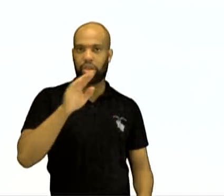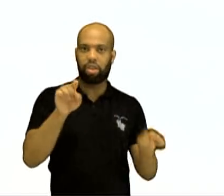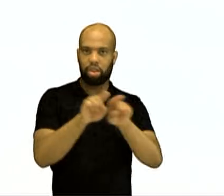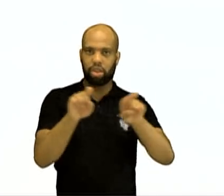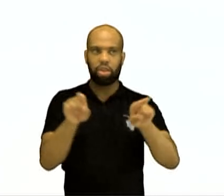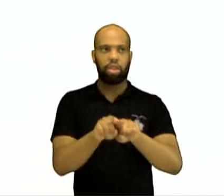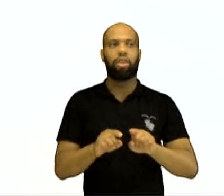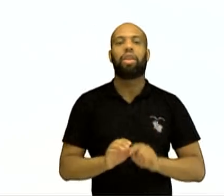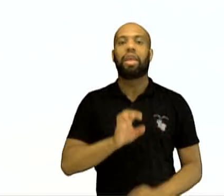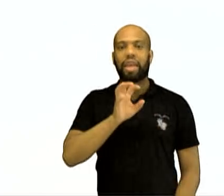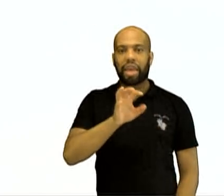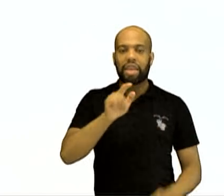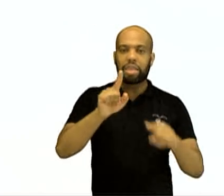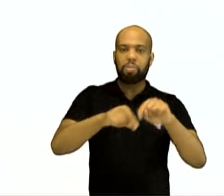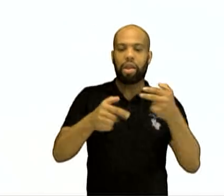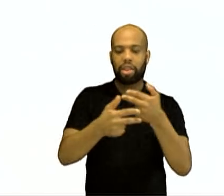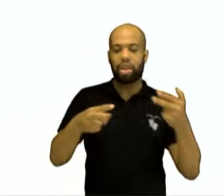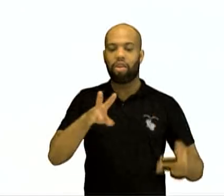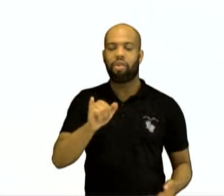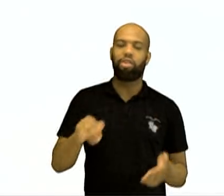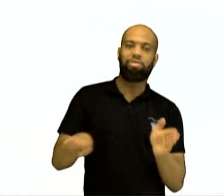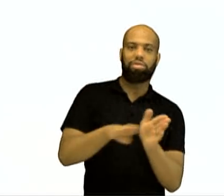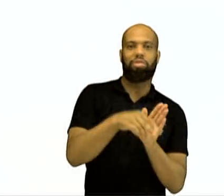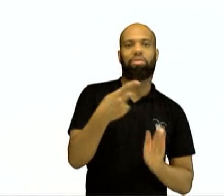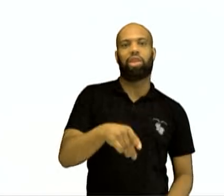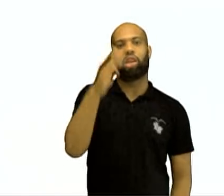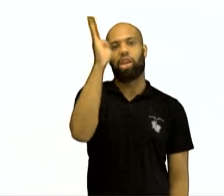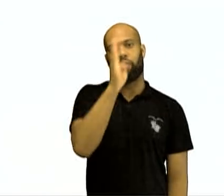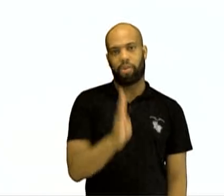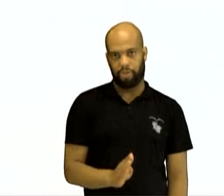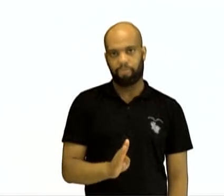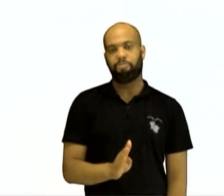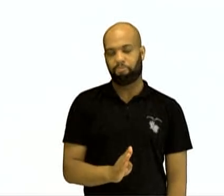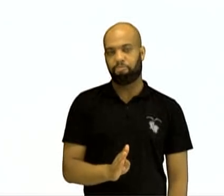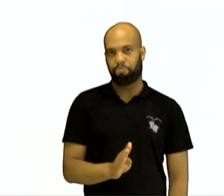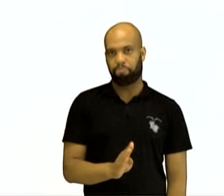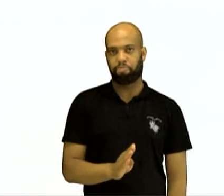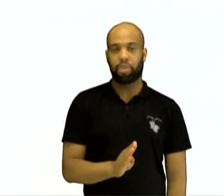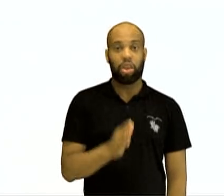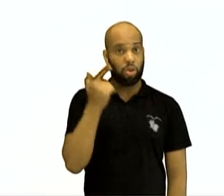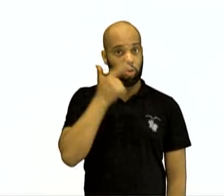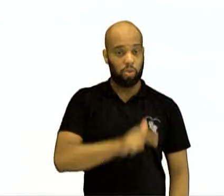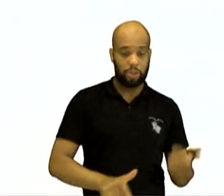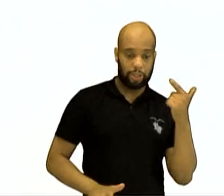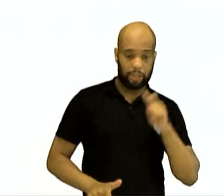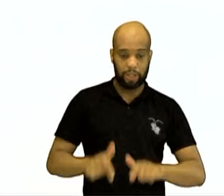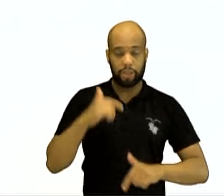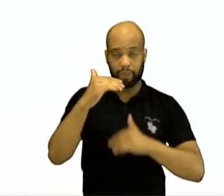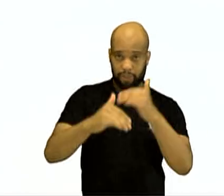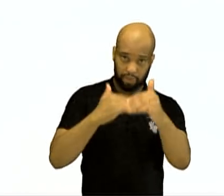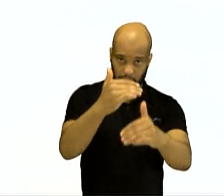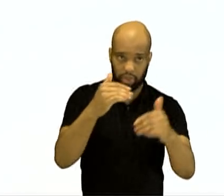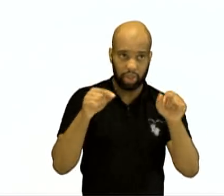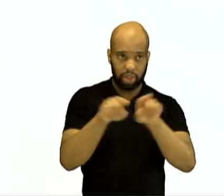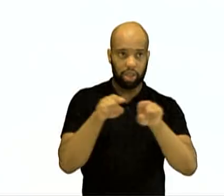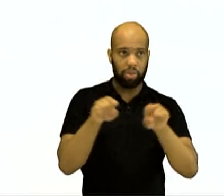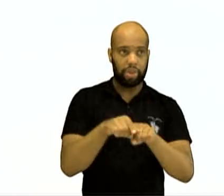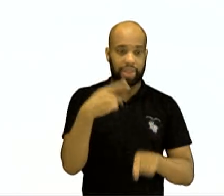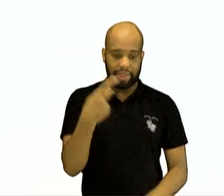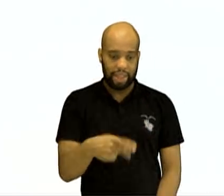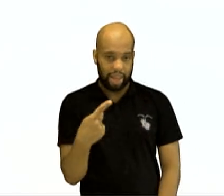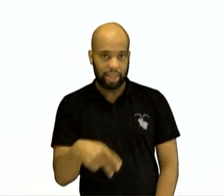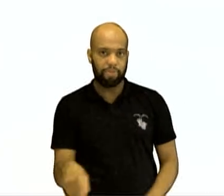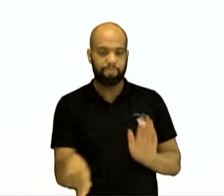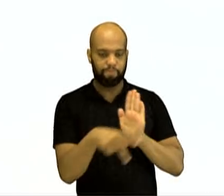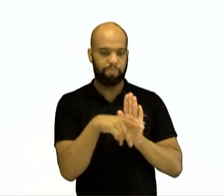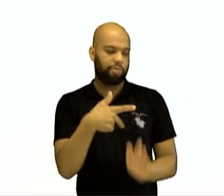os insumos chegariam ao nosso território, né, insumos ou matéria-prima suficiente para a gente desenvolver a nossa vacina